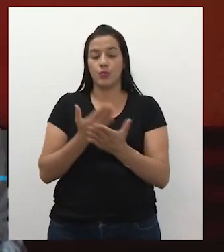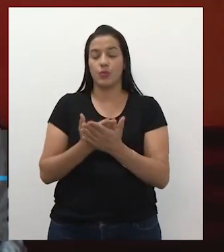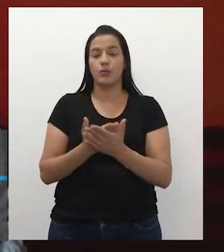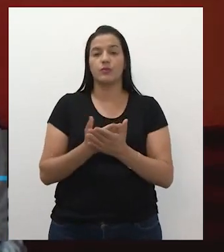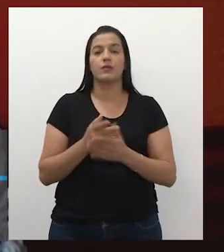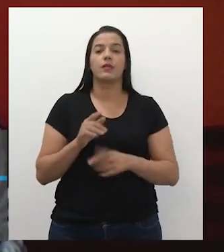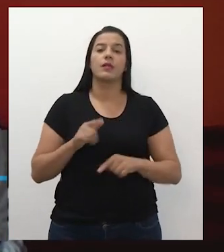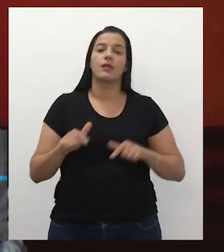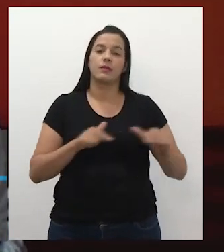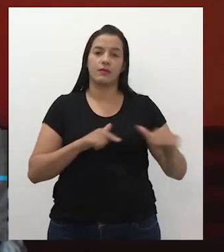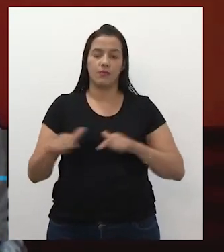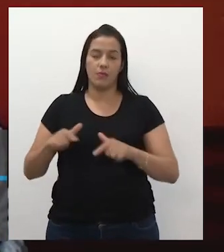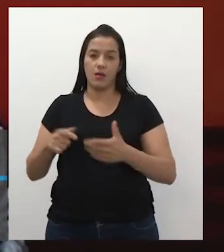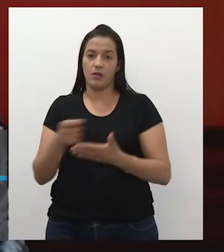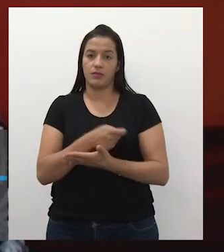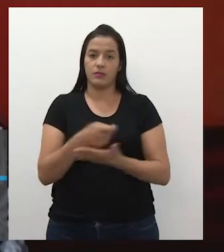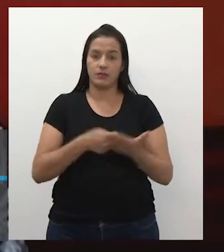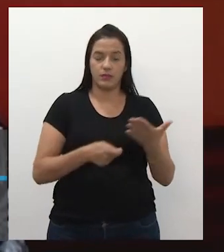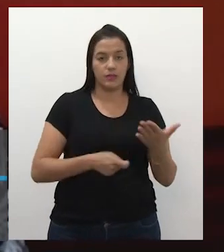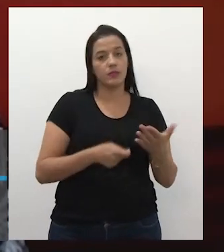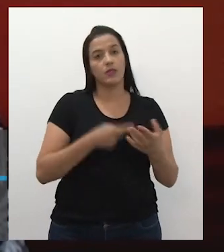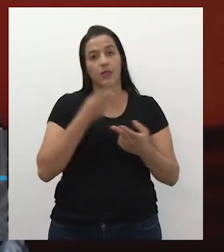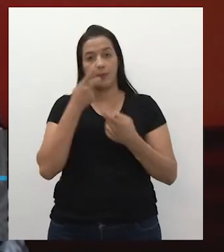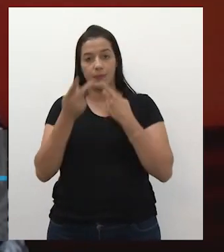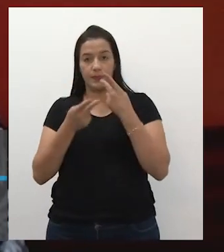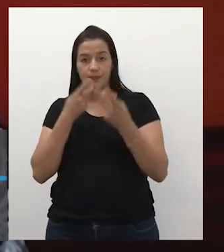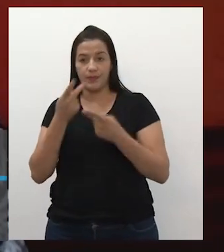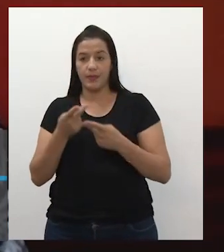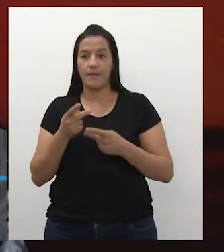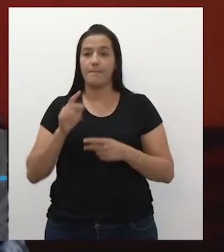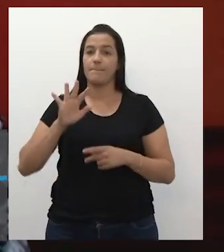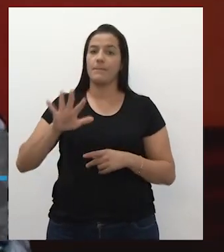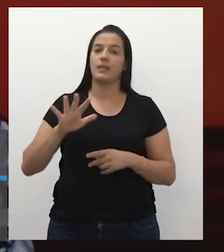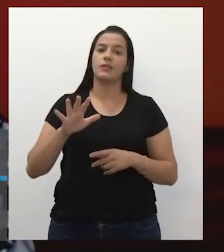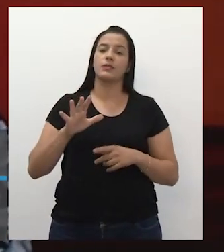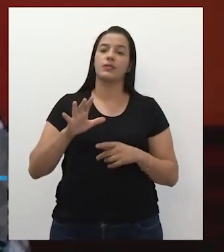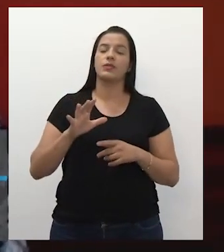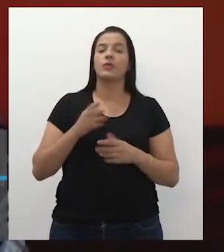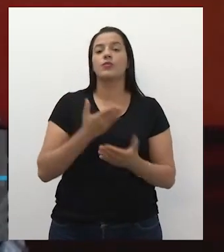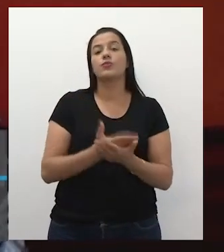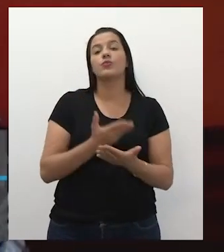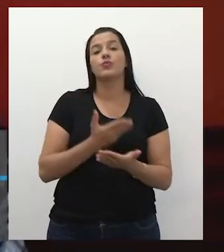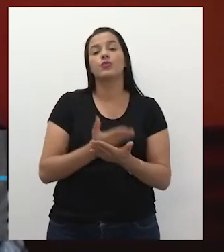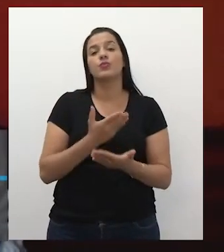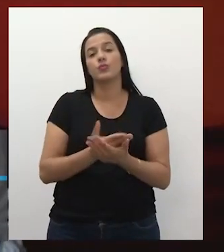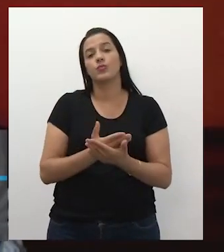escrita e a oralidade, mas não estuda a linguagem não verbal de forma